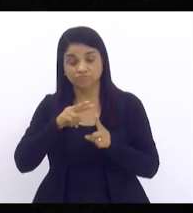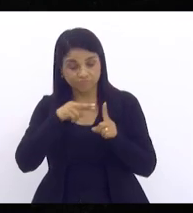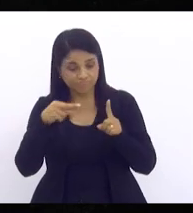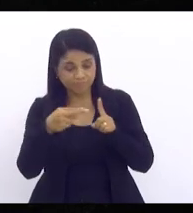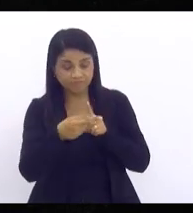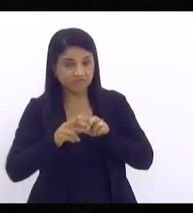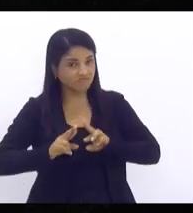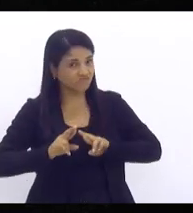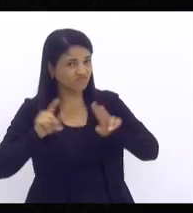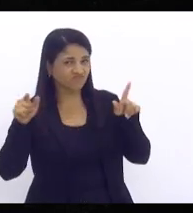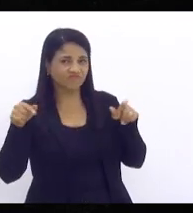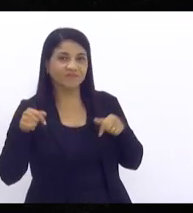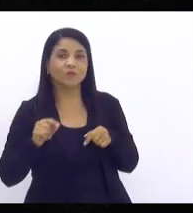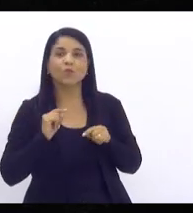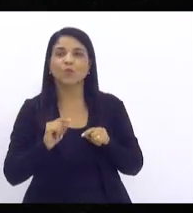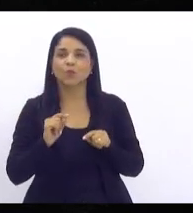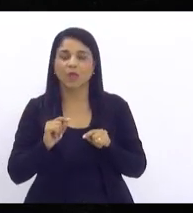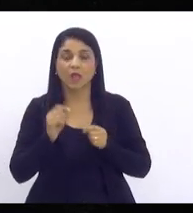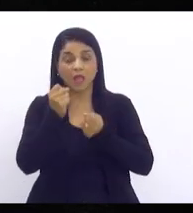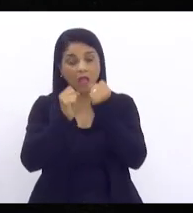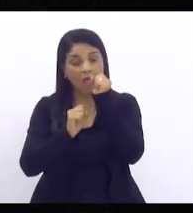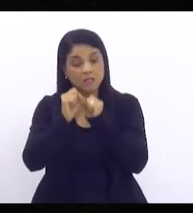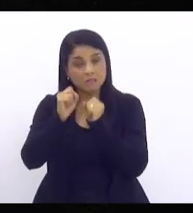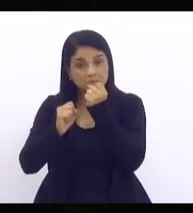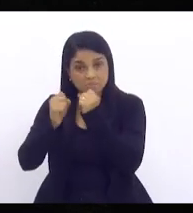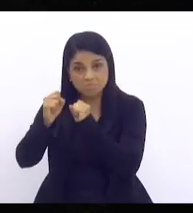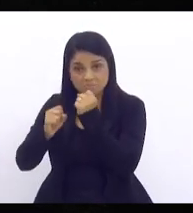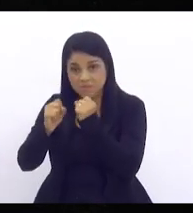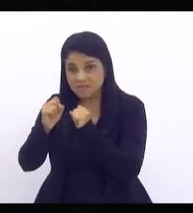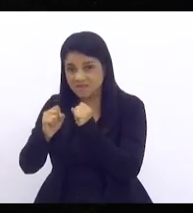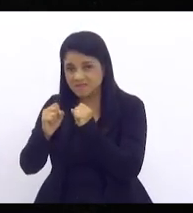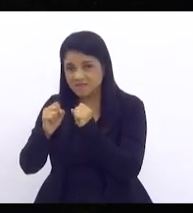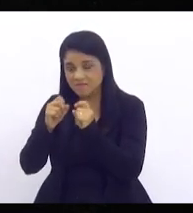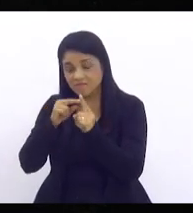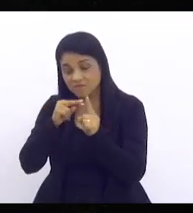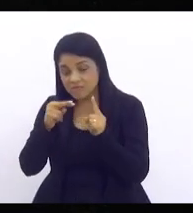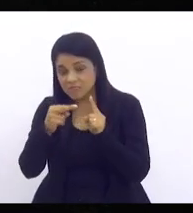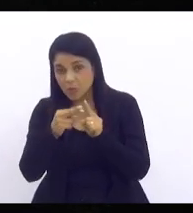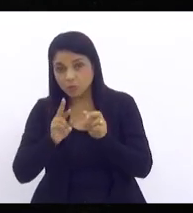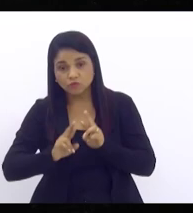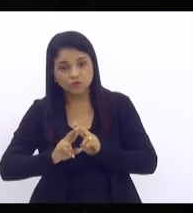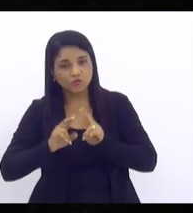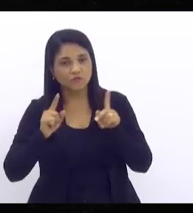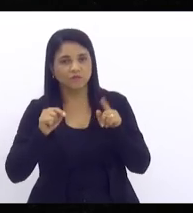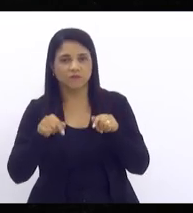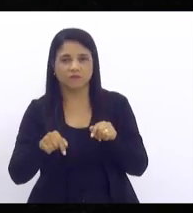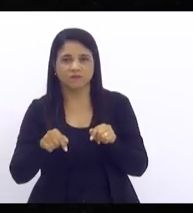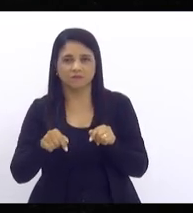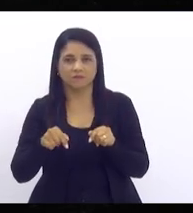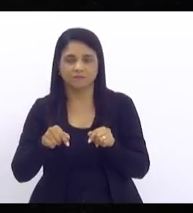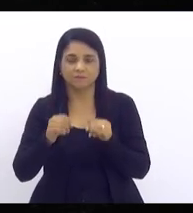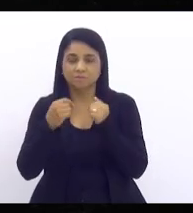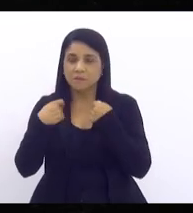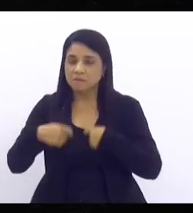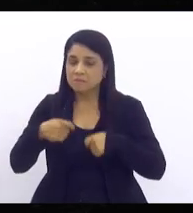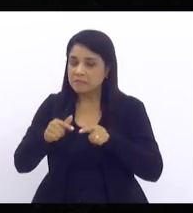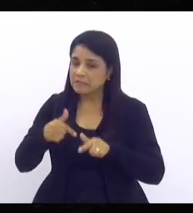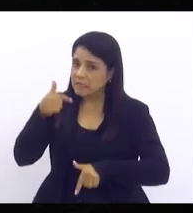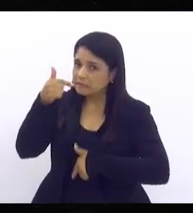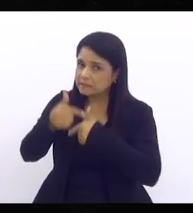perspectiva é de que essas empresas, elas precisam estar a serviço da soberania